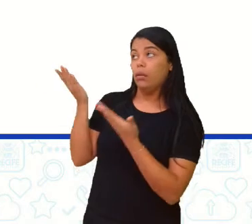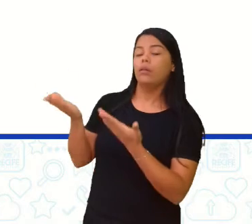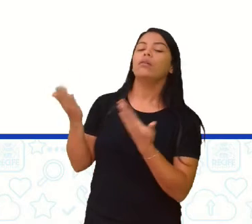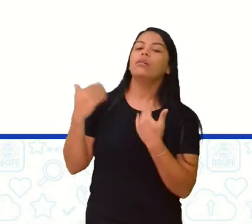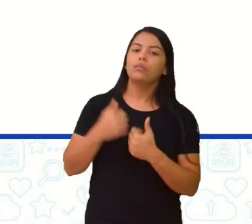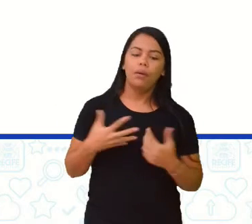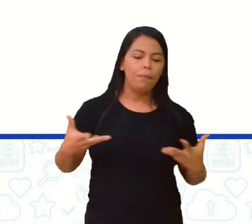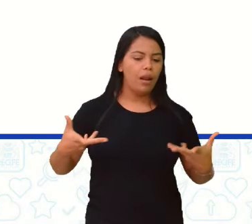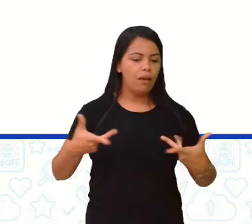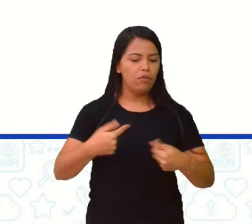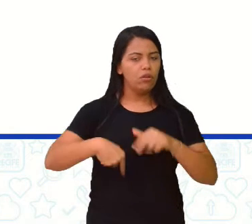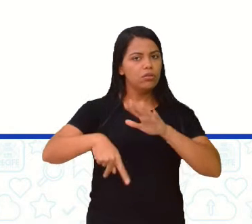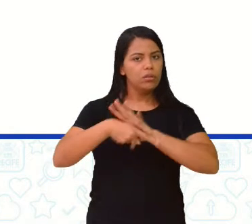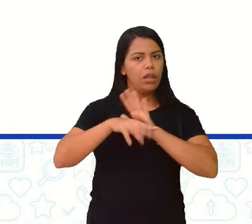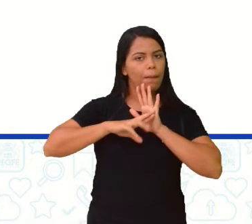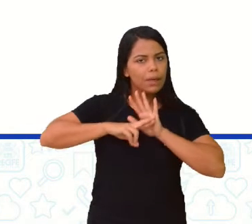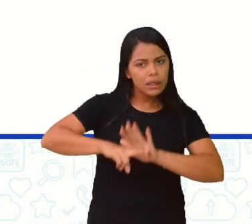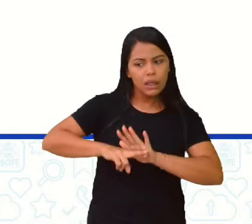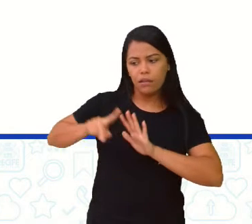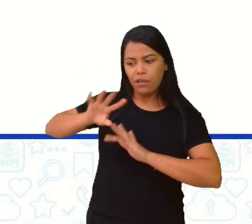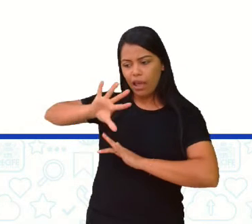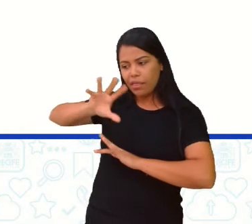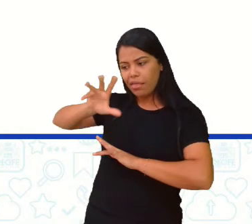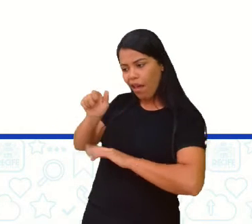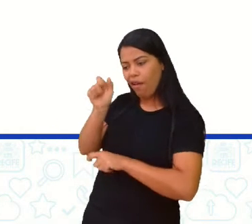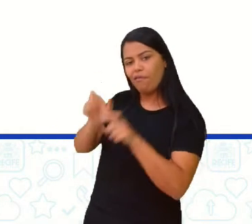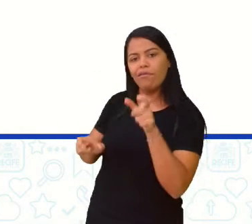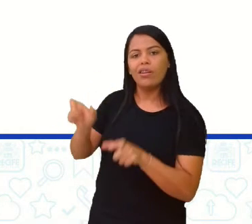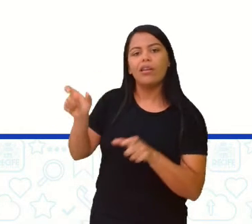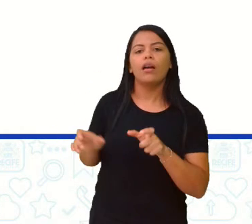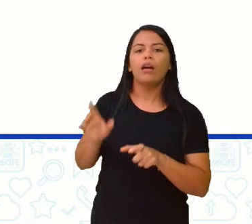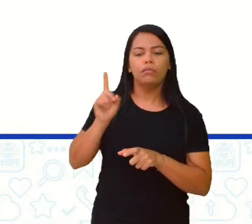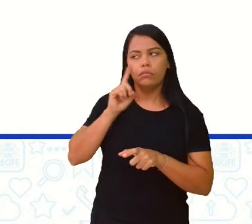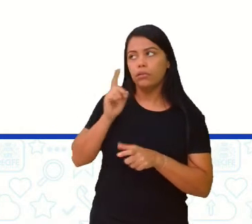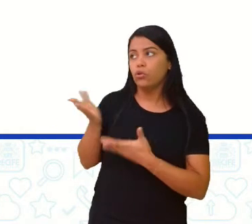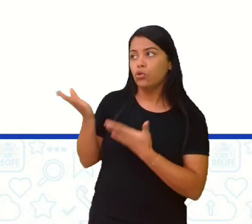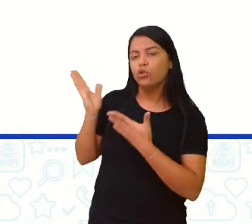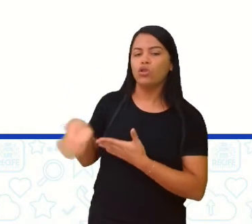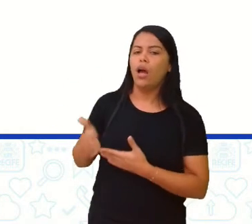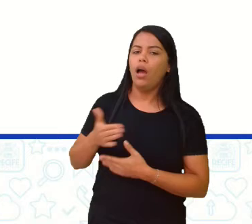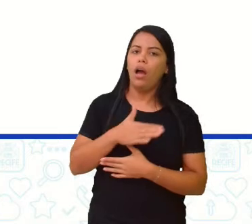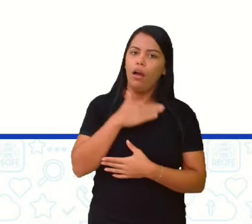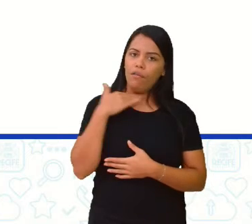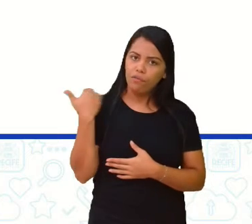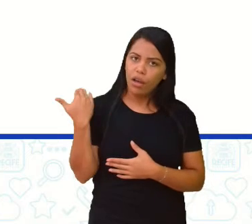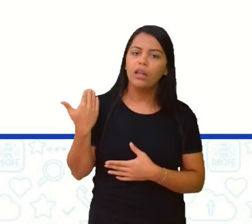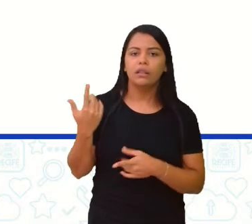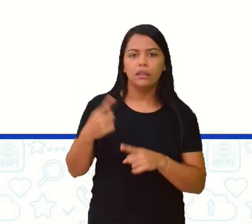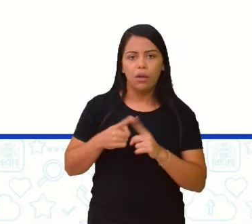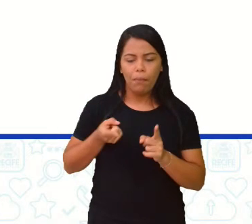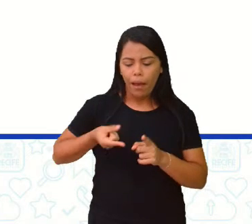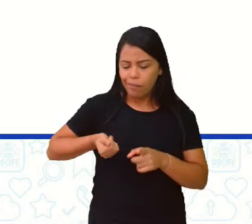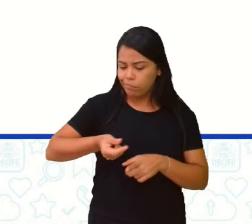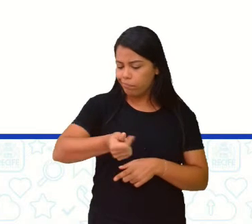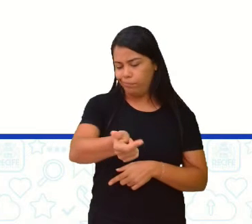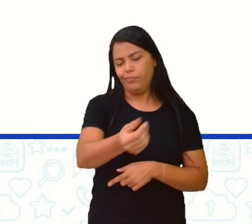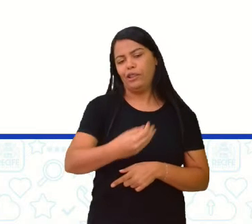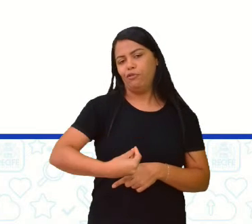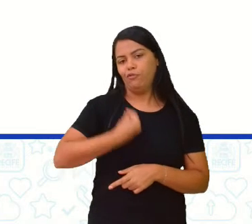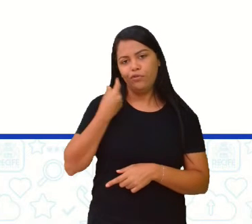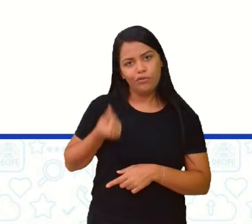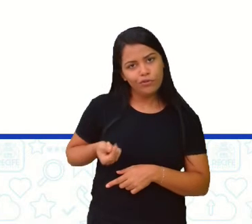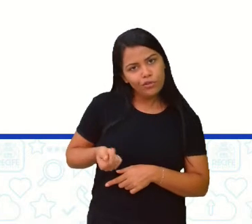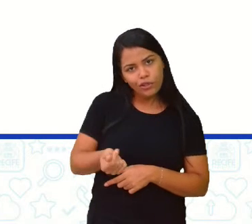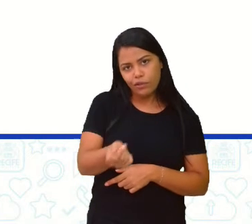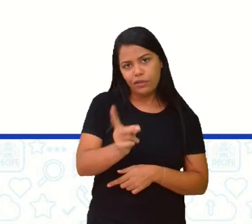os africanos, tá certo? E, apesar de já ter falecido, ele é eterno, Nelson Mandela será eterno na